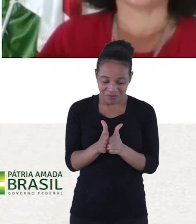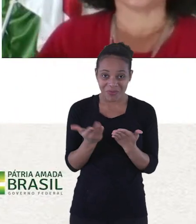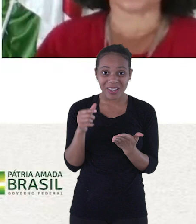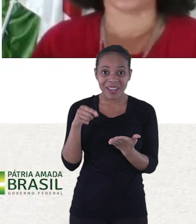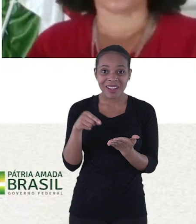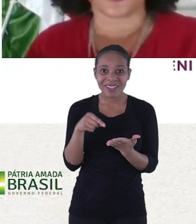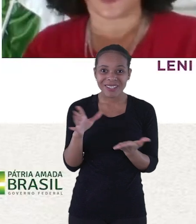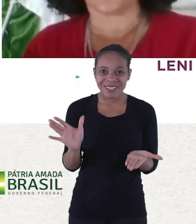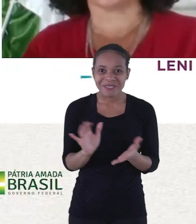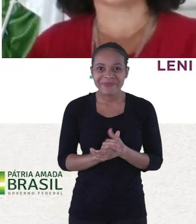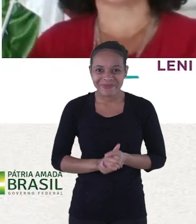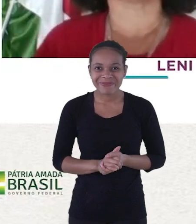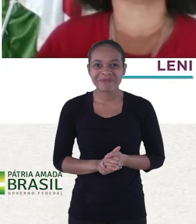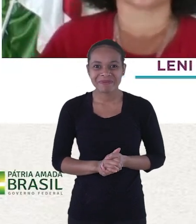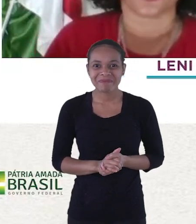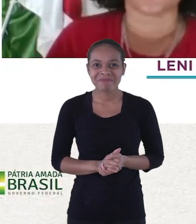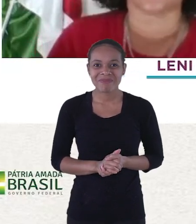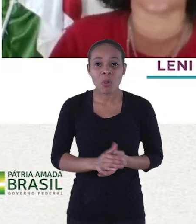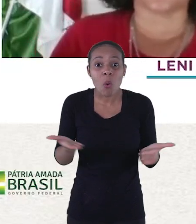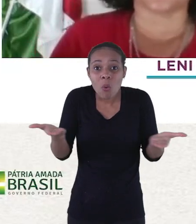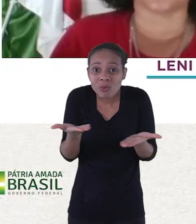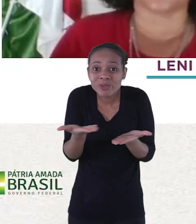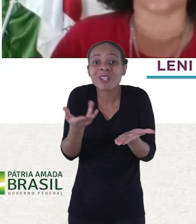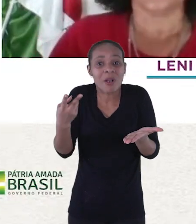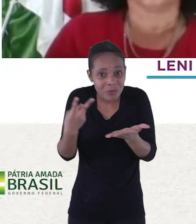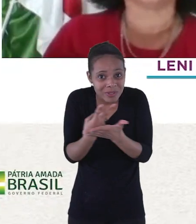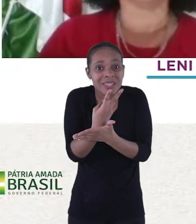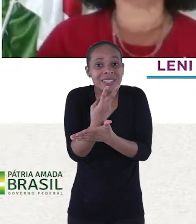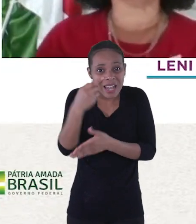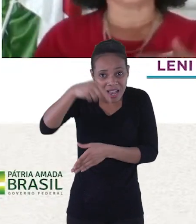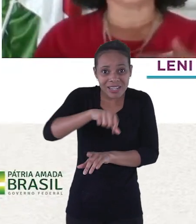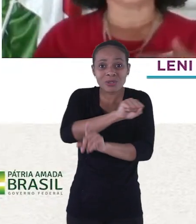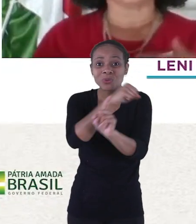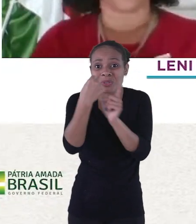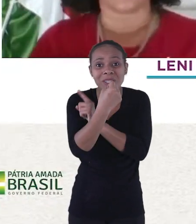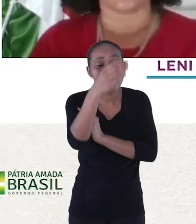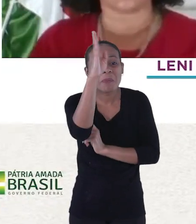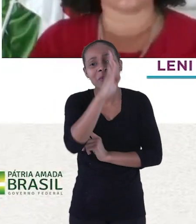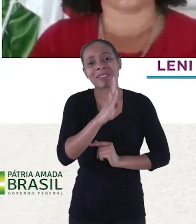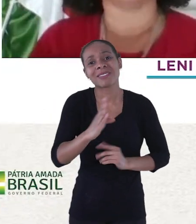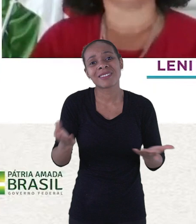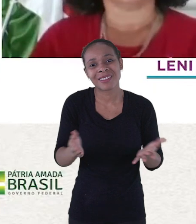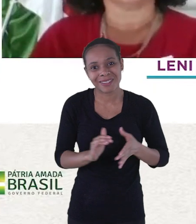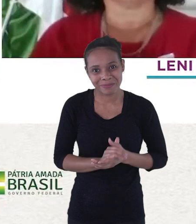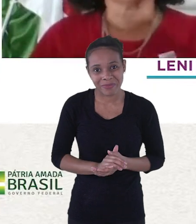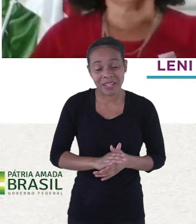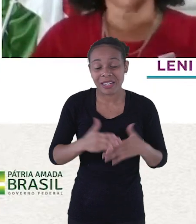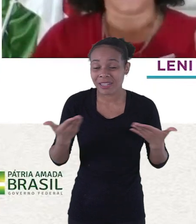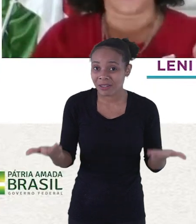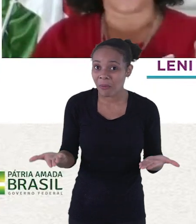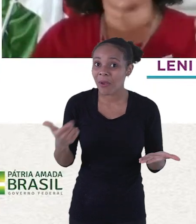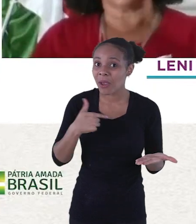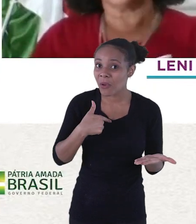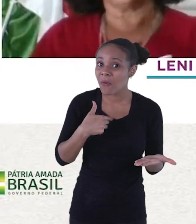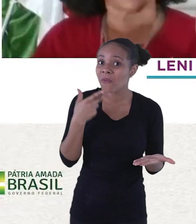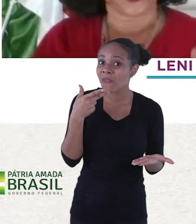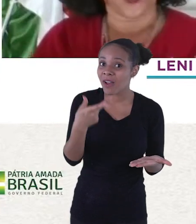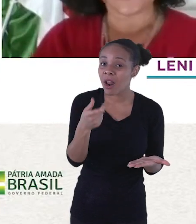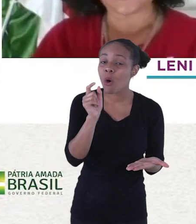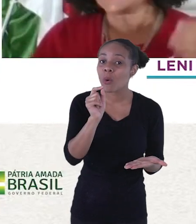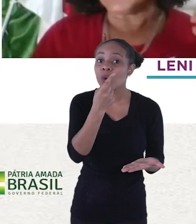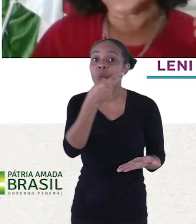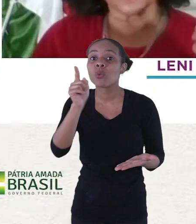hoje, para denunciar o que está acontecendo na sociedade brasileira. Então, a minha última fala é: